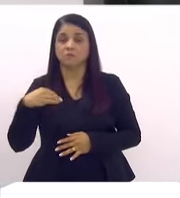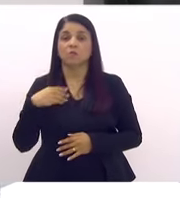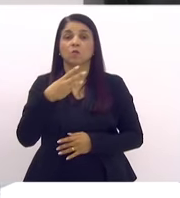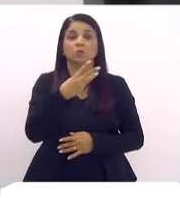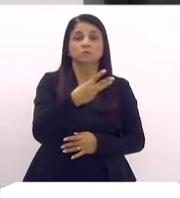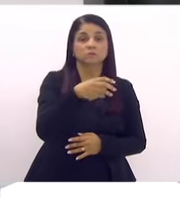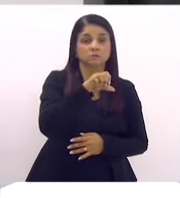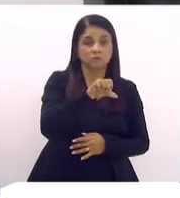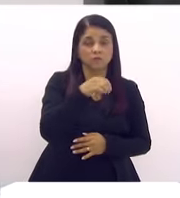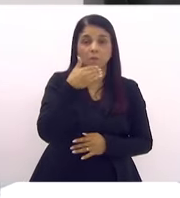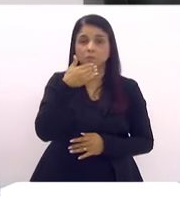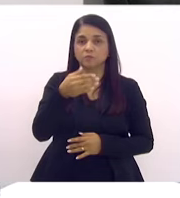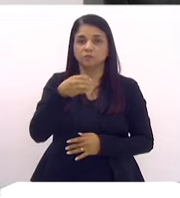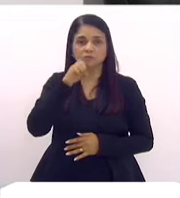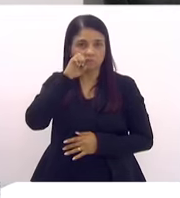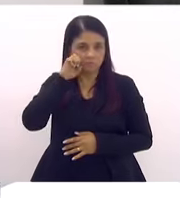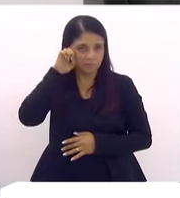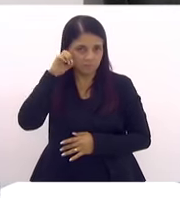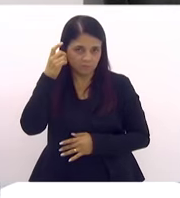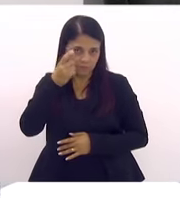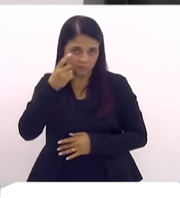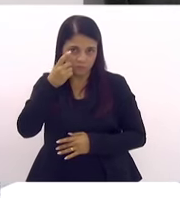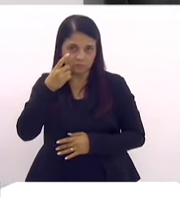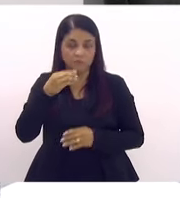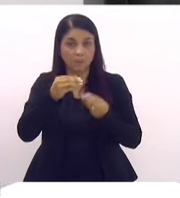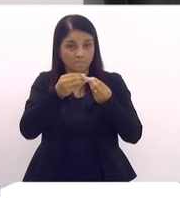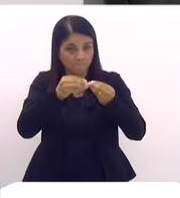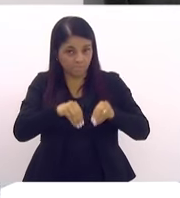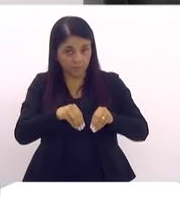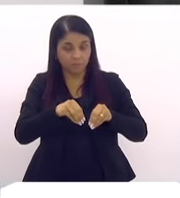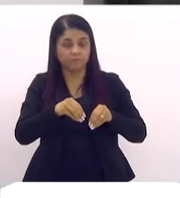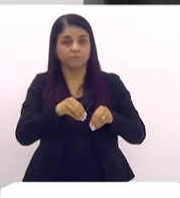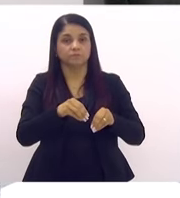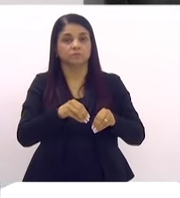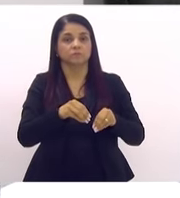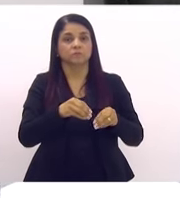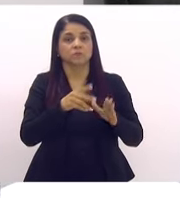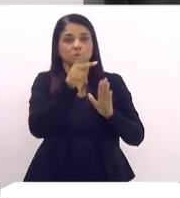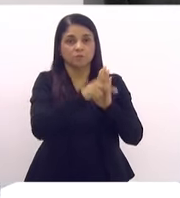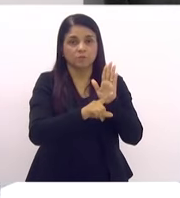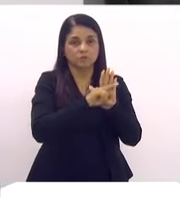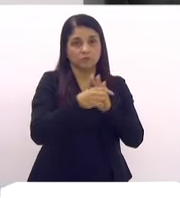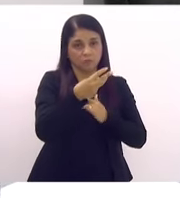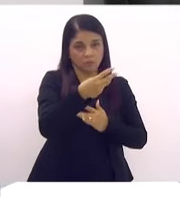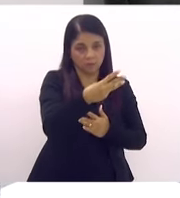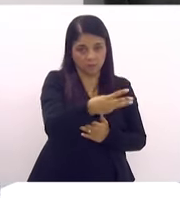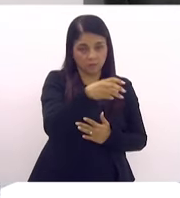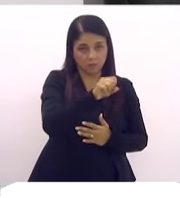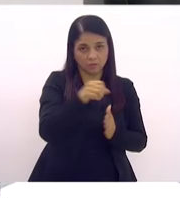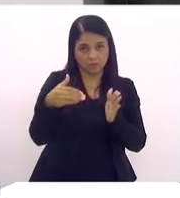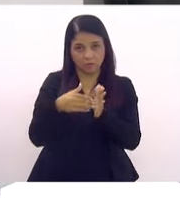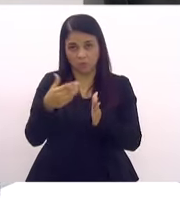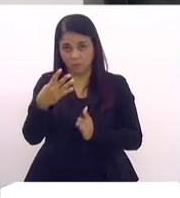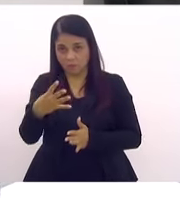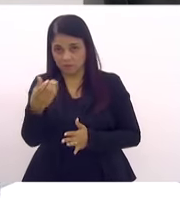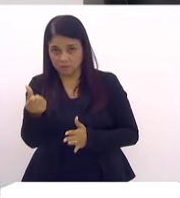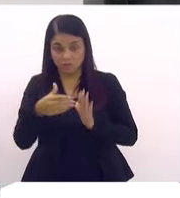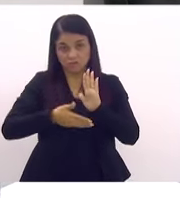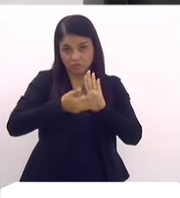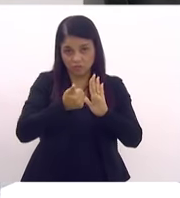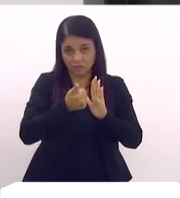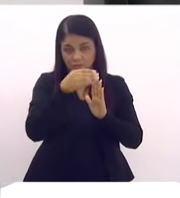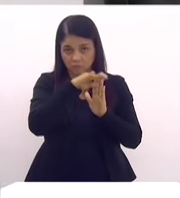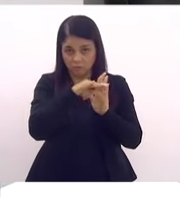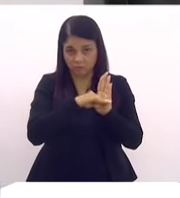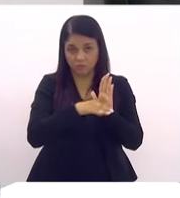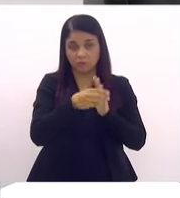deputada Élica Takimoto. Repetindo, prejudicabilidade, projetos do 38 ao 46, retirados de pauta,